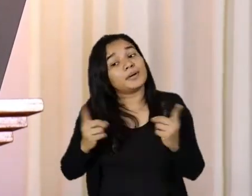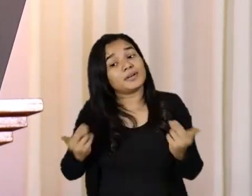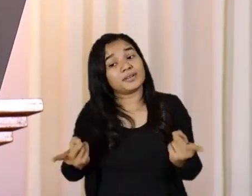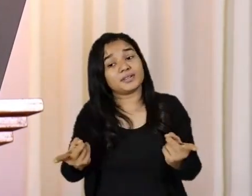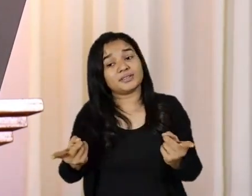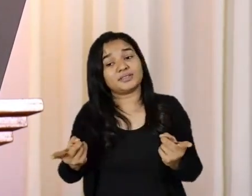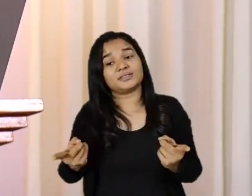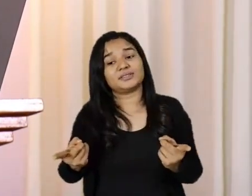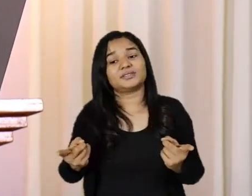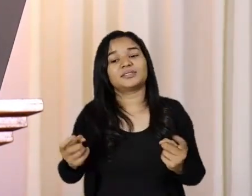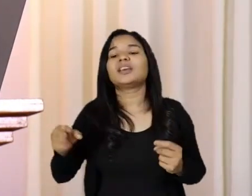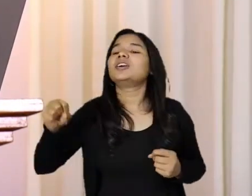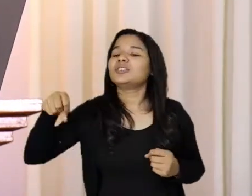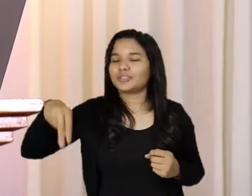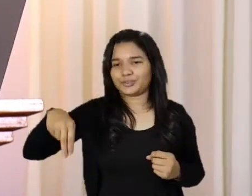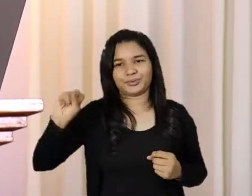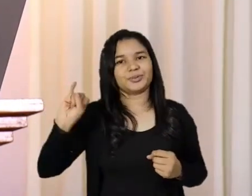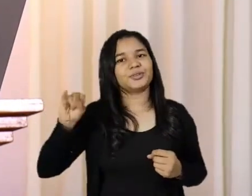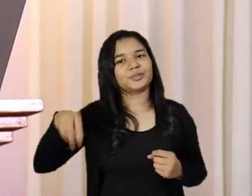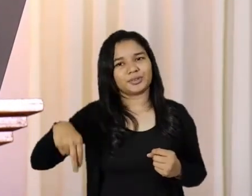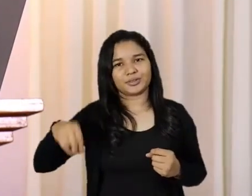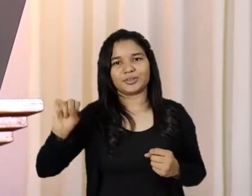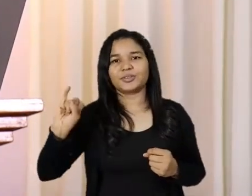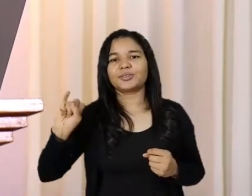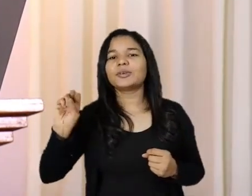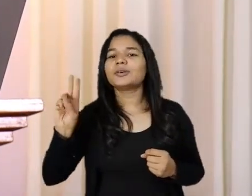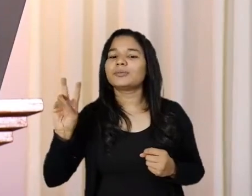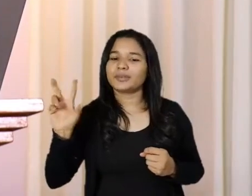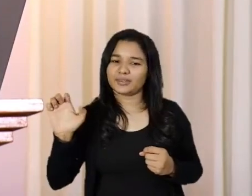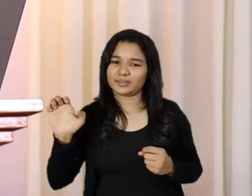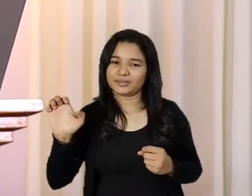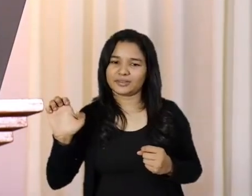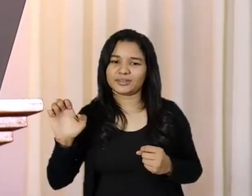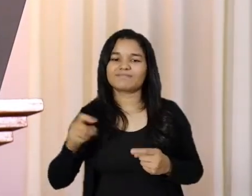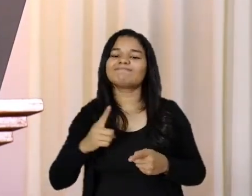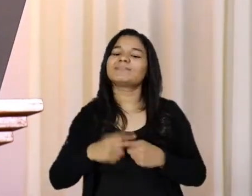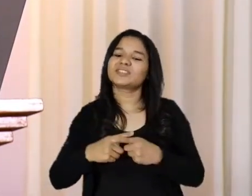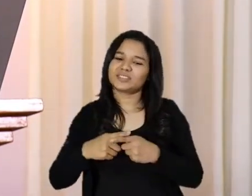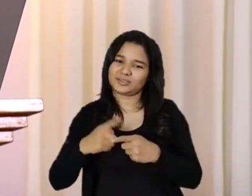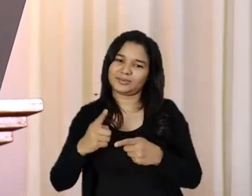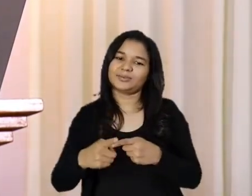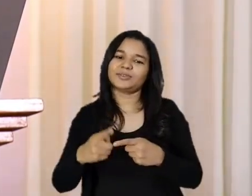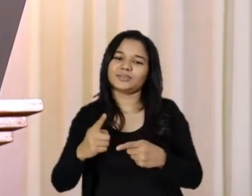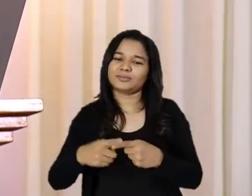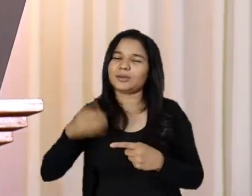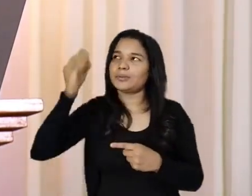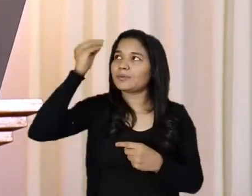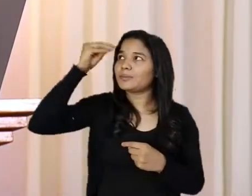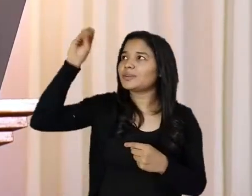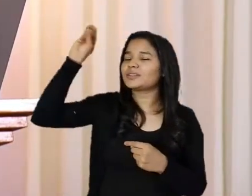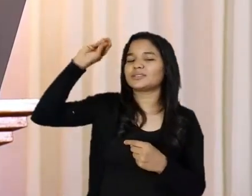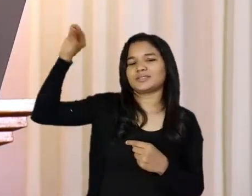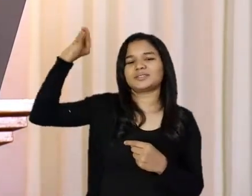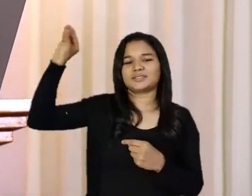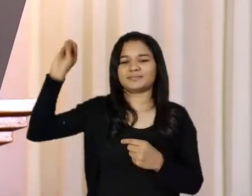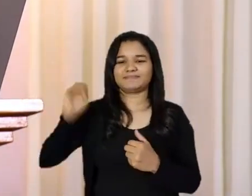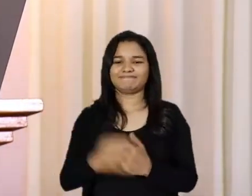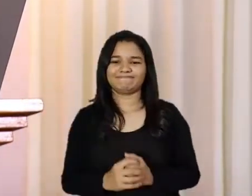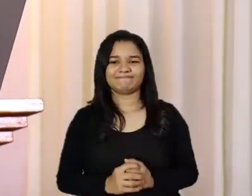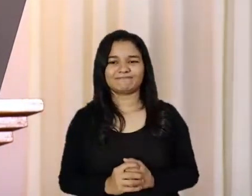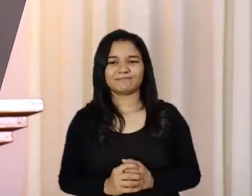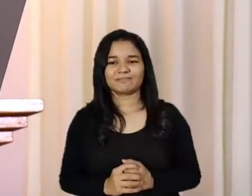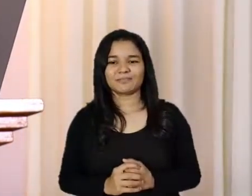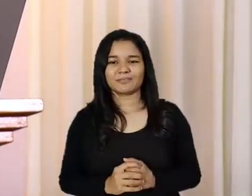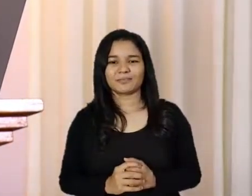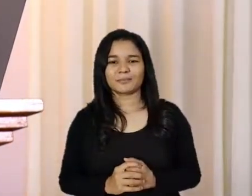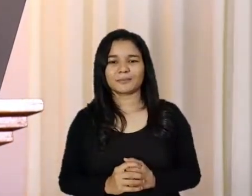por terem rejeitado a Deus e a sua palavra, lamentavelmente. Um outro aspecto muito importante, Noé não titubeou ao receber